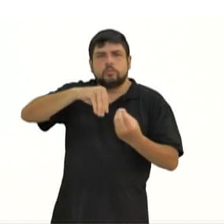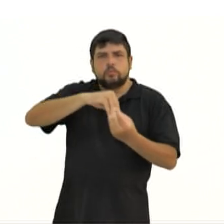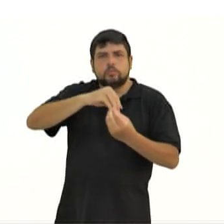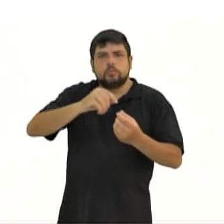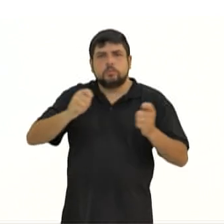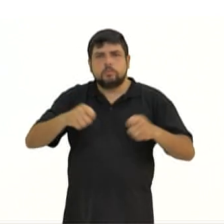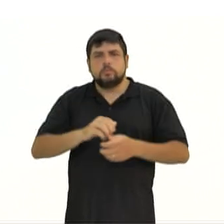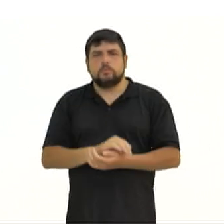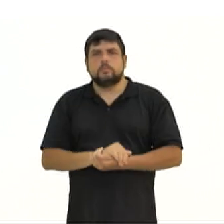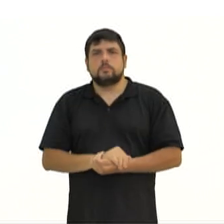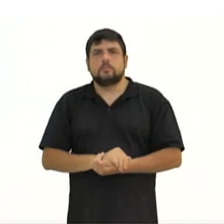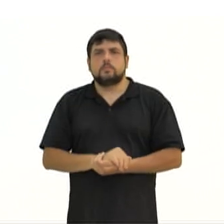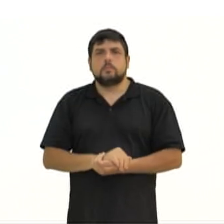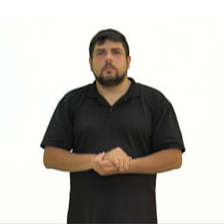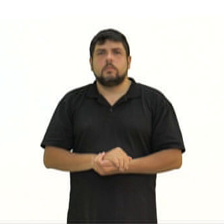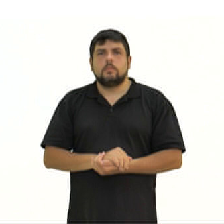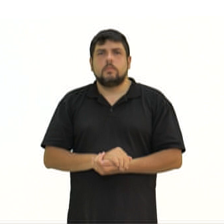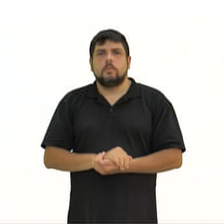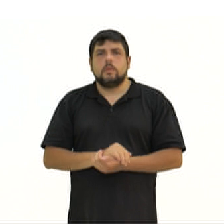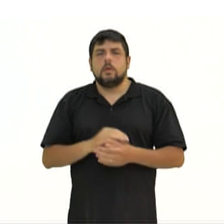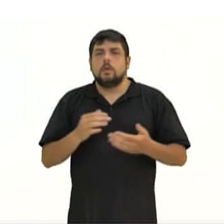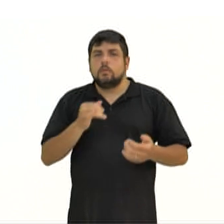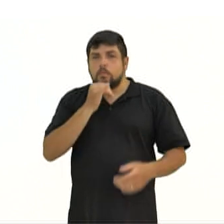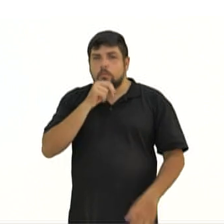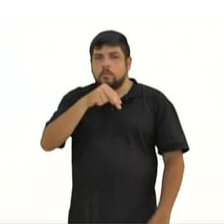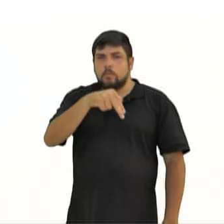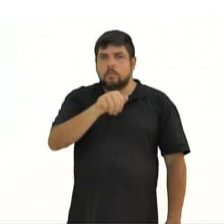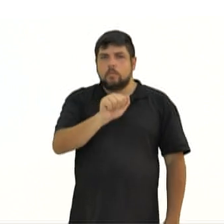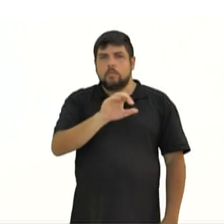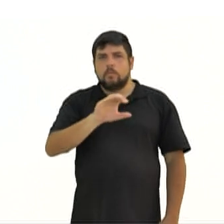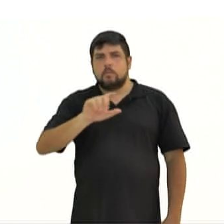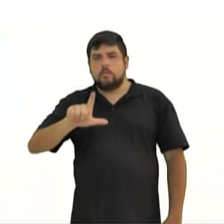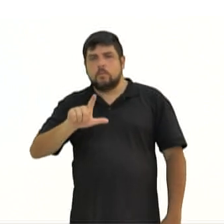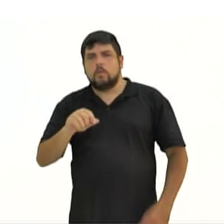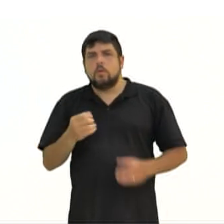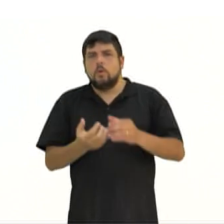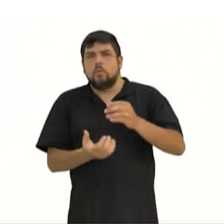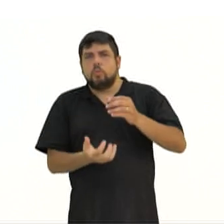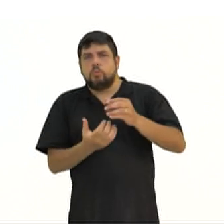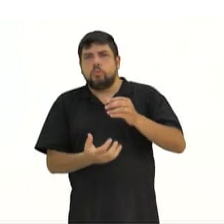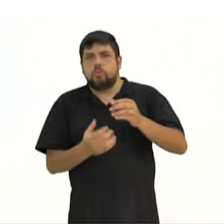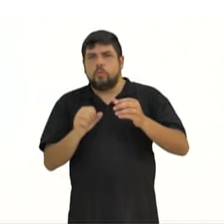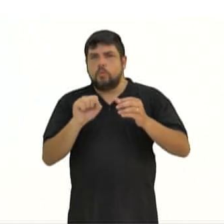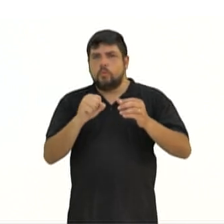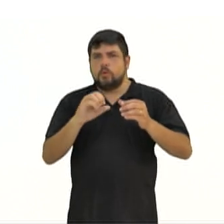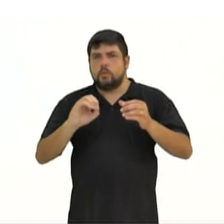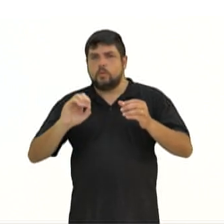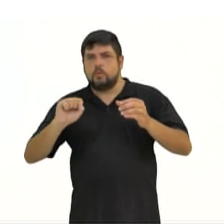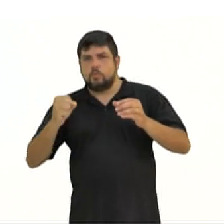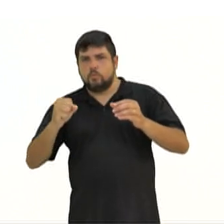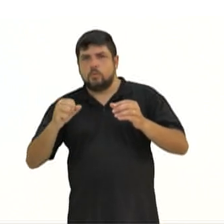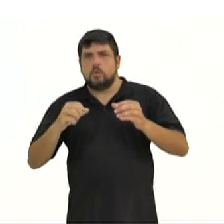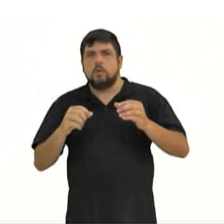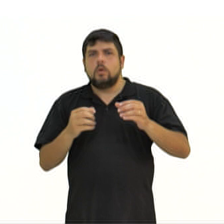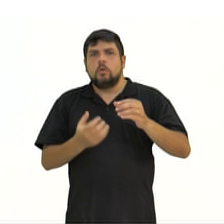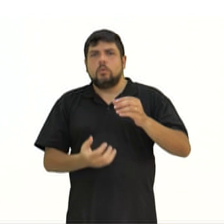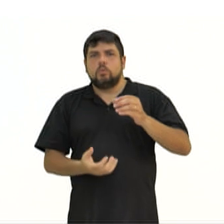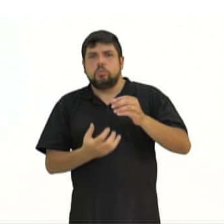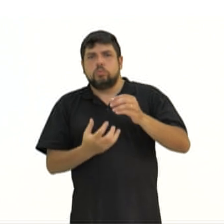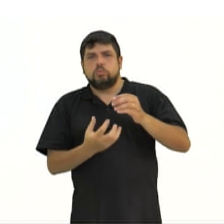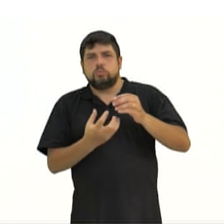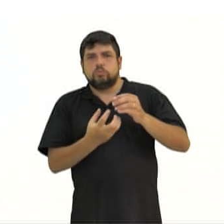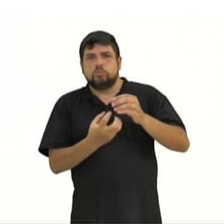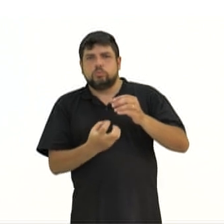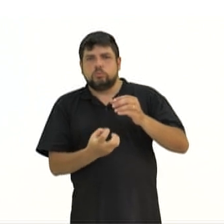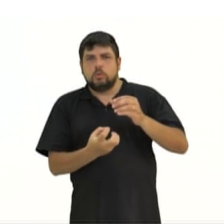separação. Então, no exemplo do NaCl, a gente aquece ele a 808 graus Celsius, ele se funde e